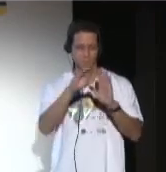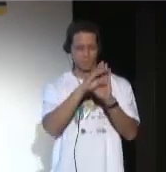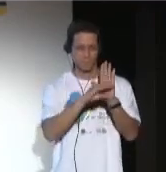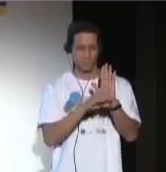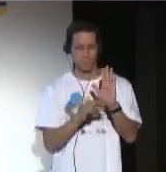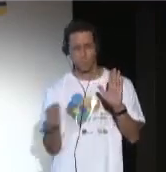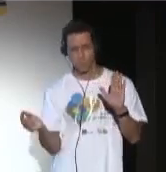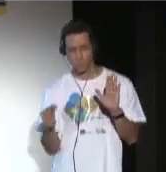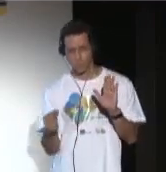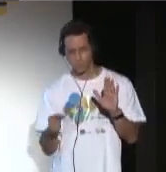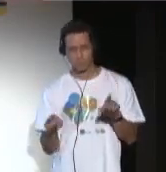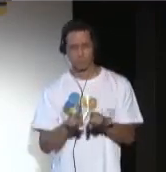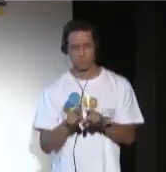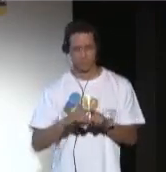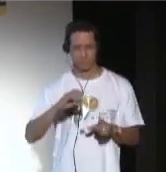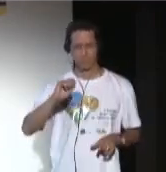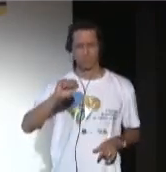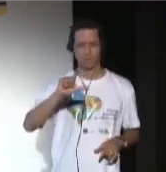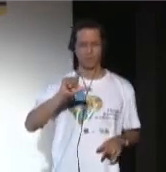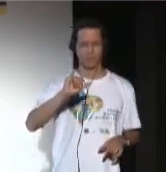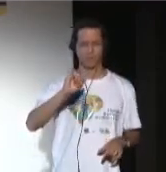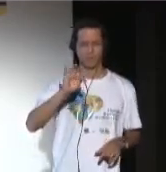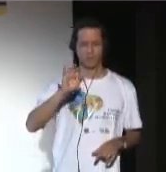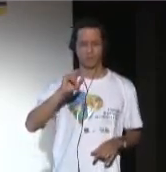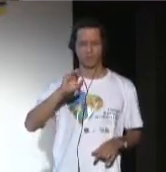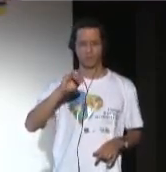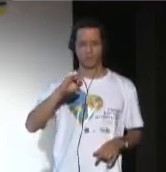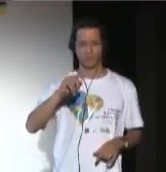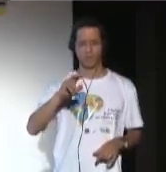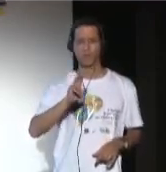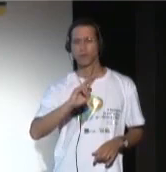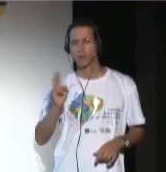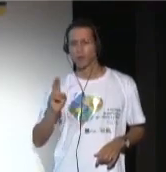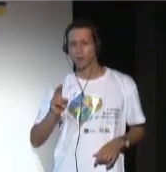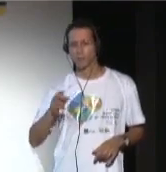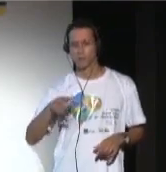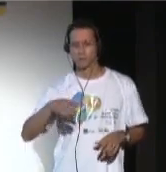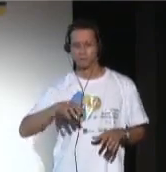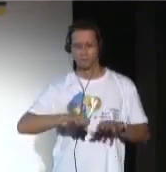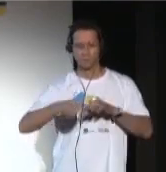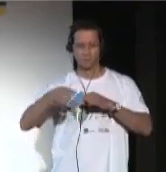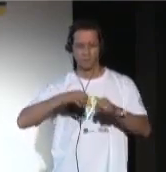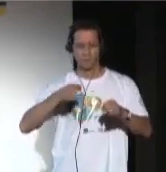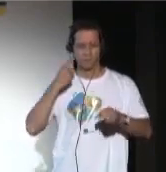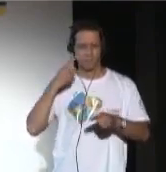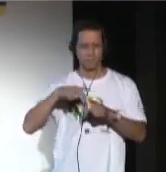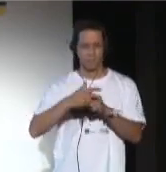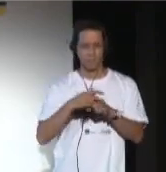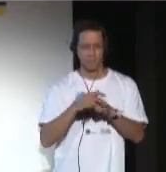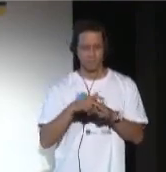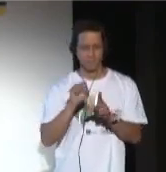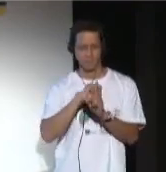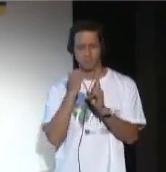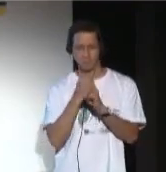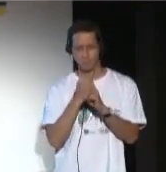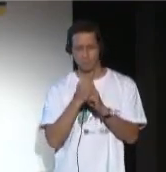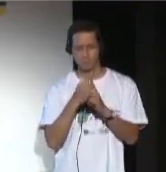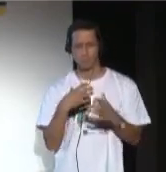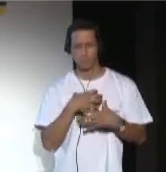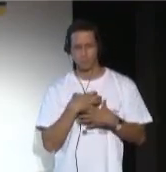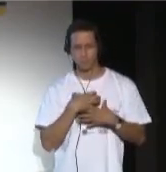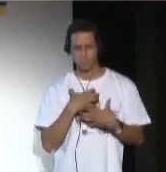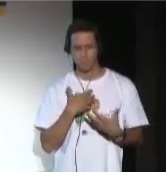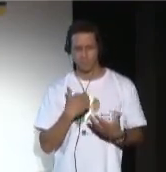E também em outras partes da Califórnia, que se chama Caixa de Ferramentas Socioemocionais. As crianças aprendem sobre 12 ferramentas,